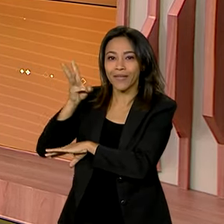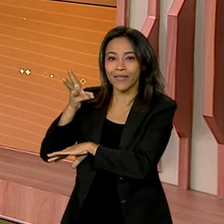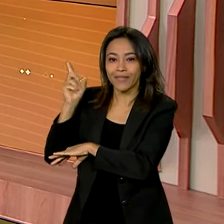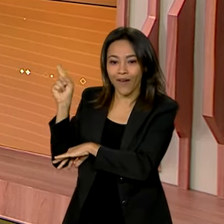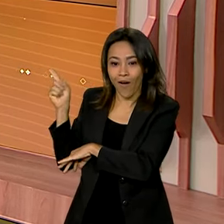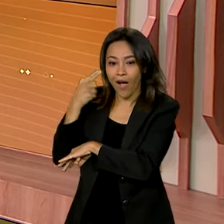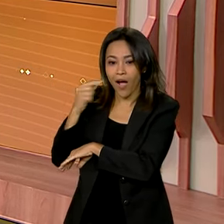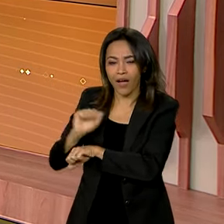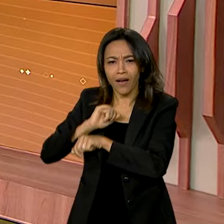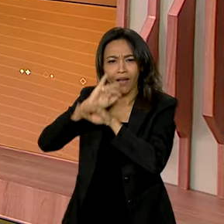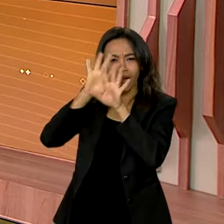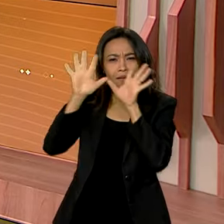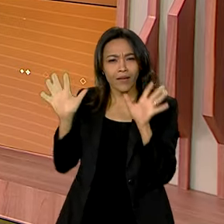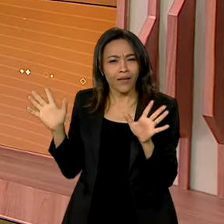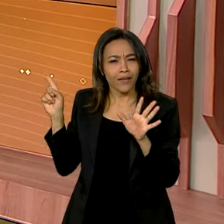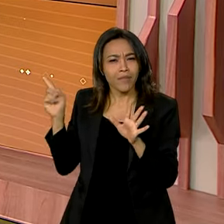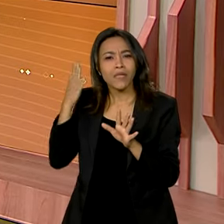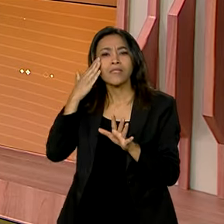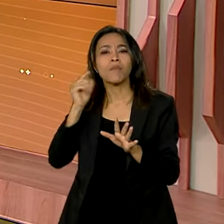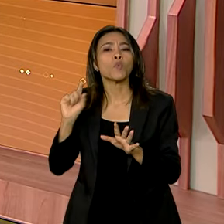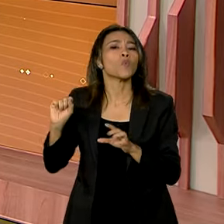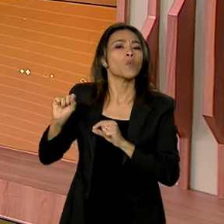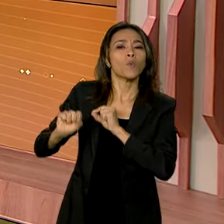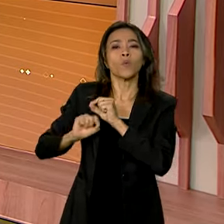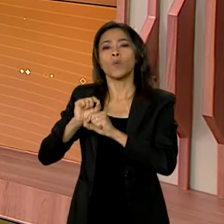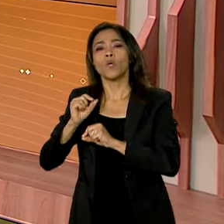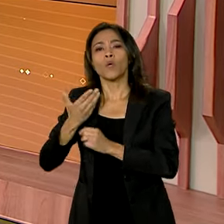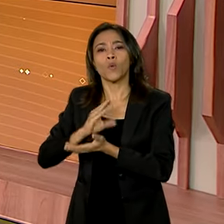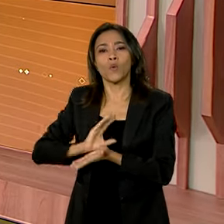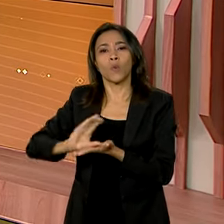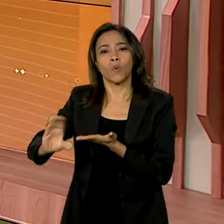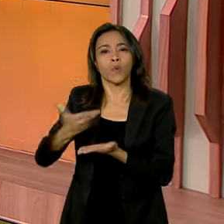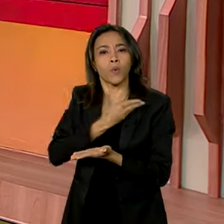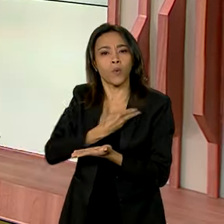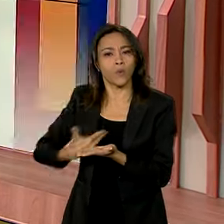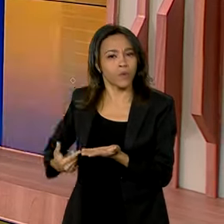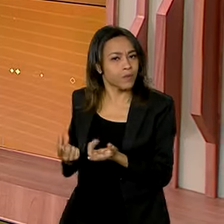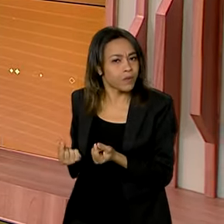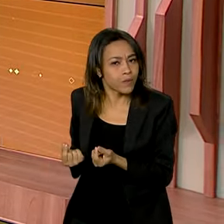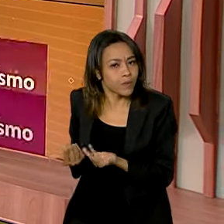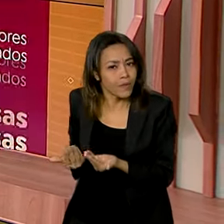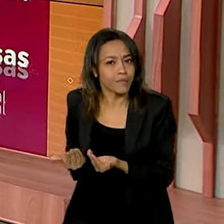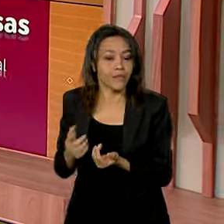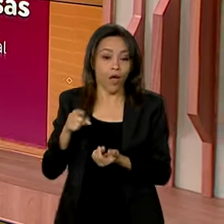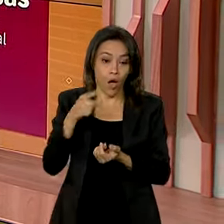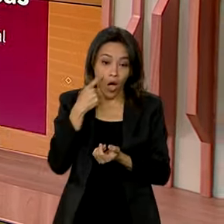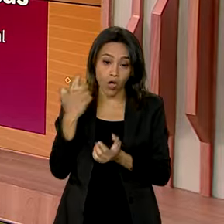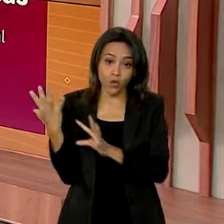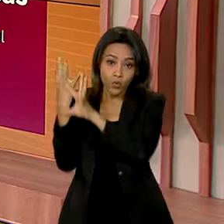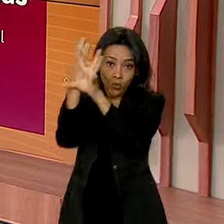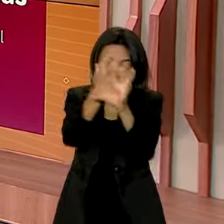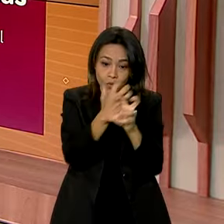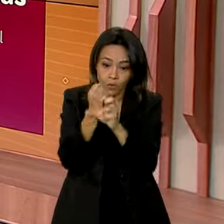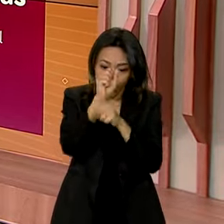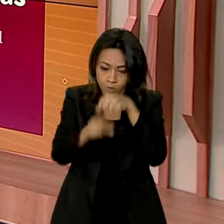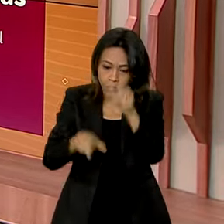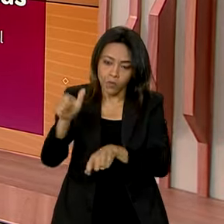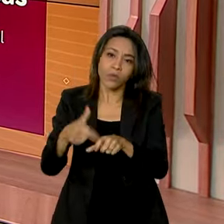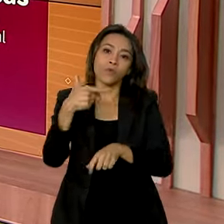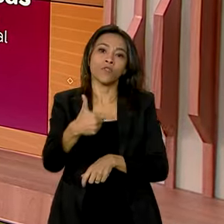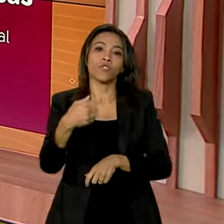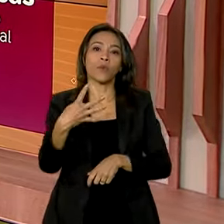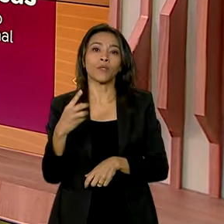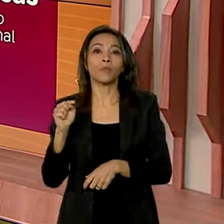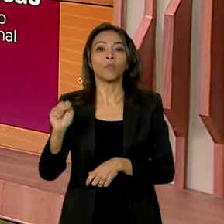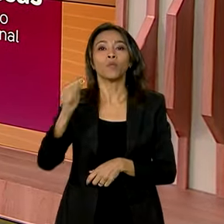com transparência aí tudo que o governo está fazendo na cidade. Então, Carolina, no Maranhão, tem uma população de pouco mais de 24 mil habitantes. Vamos